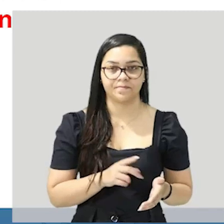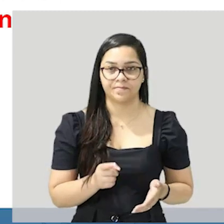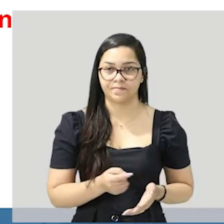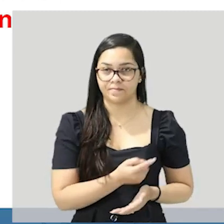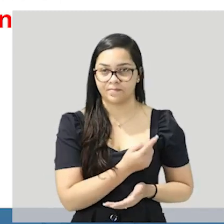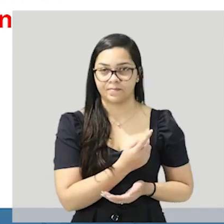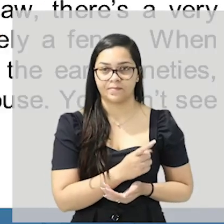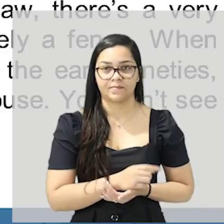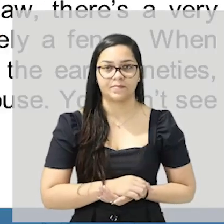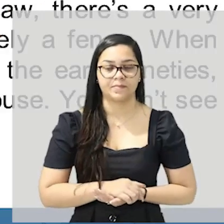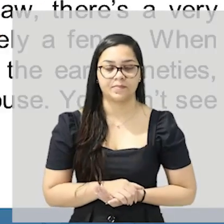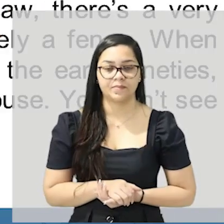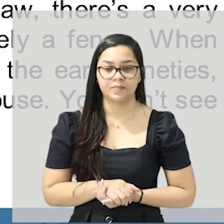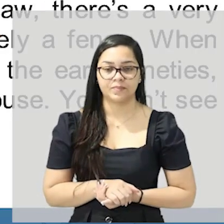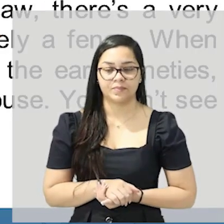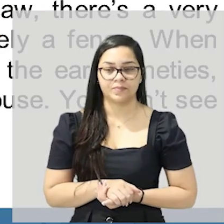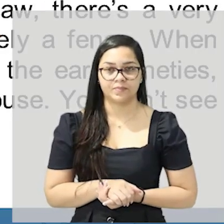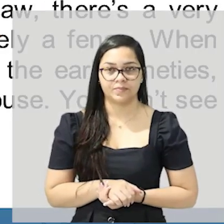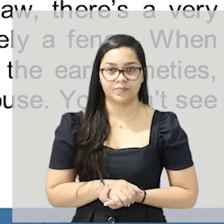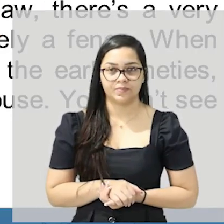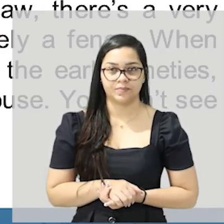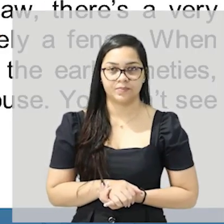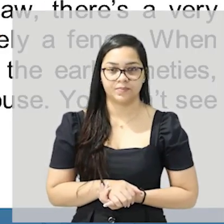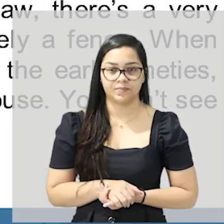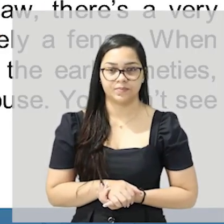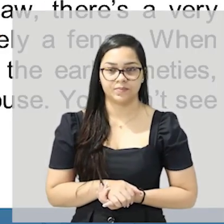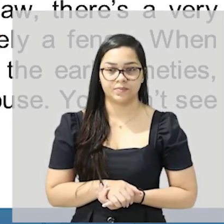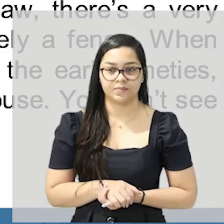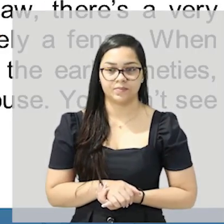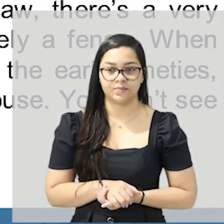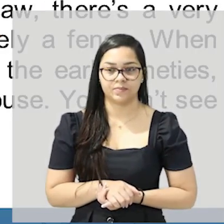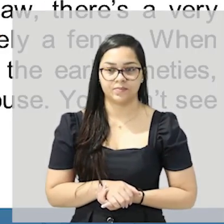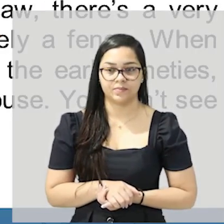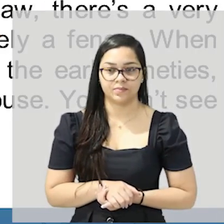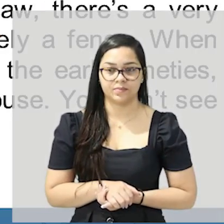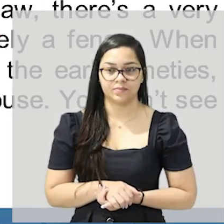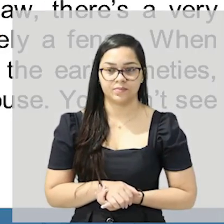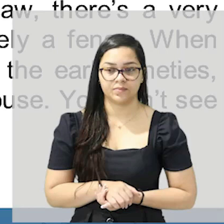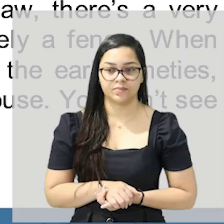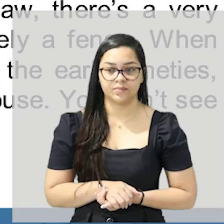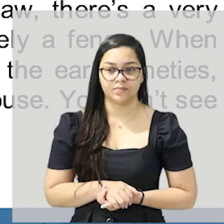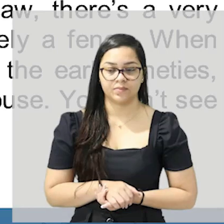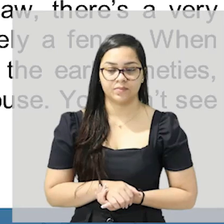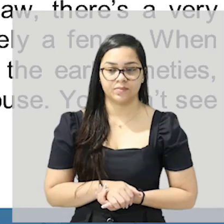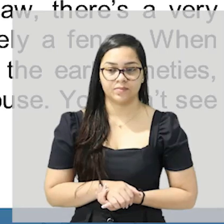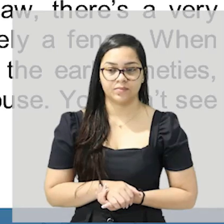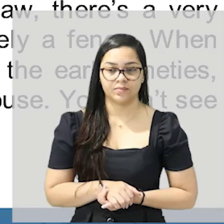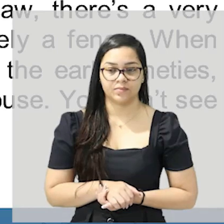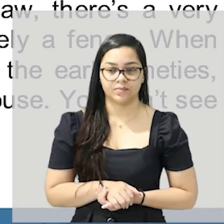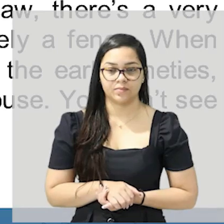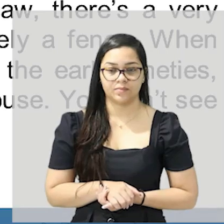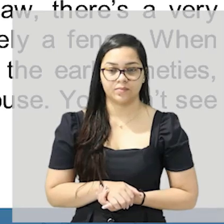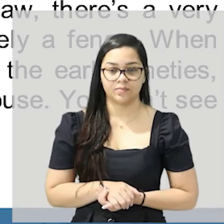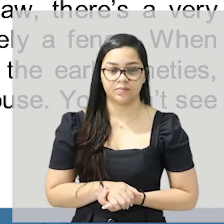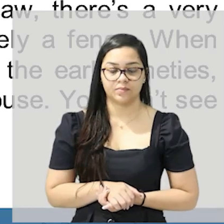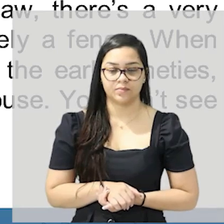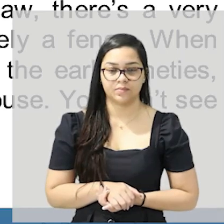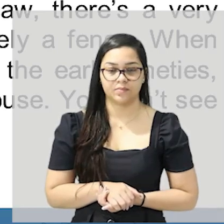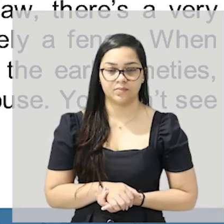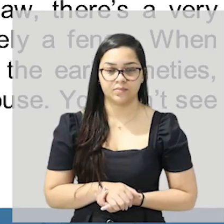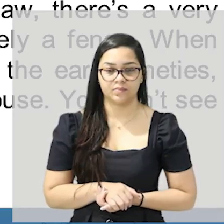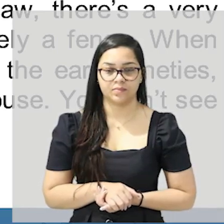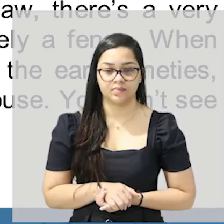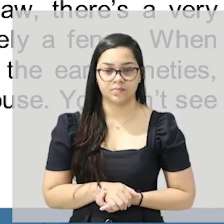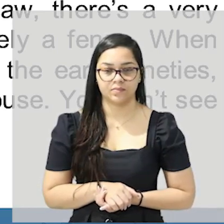Adebayo refletiu sobre os personagens principais, Yedidi e Akin, e o contexto sociopolítico de seu